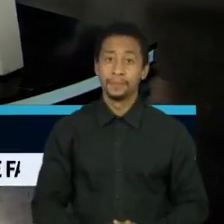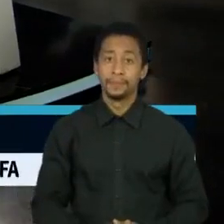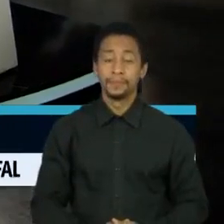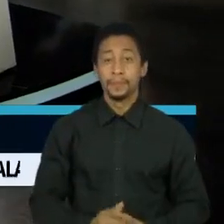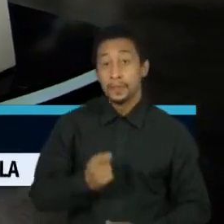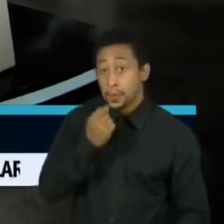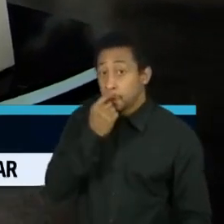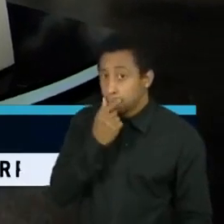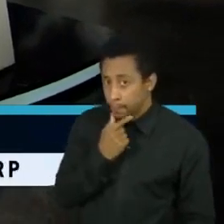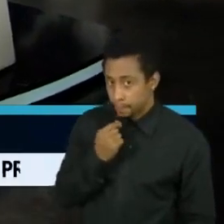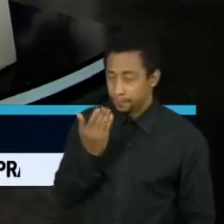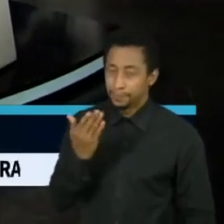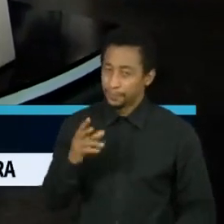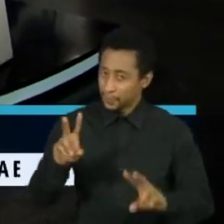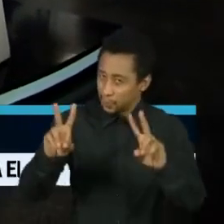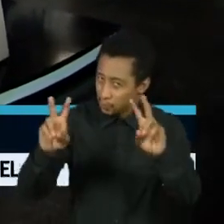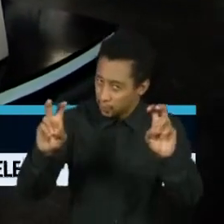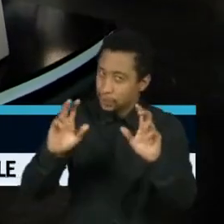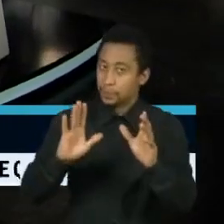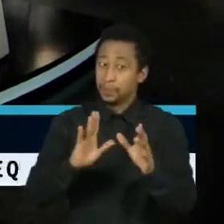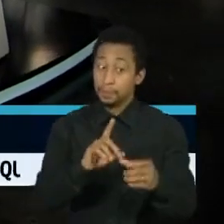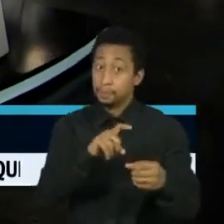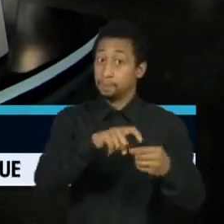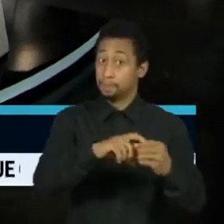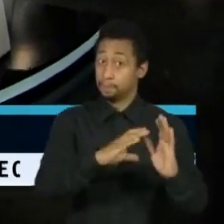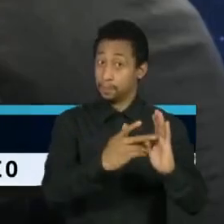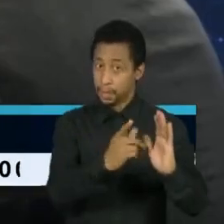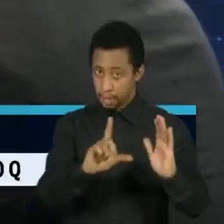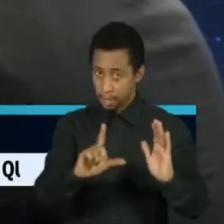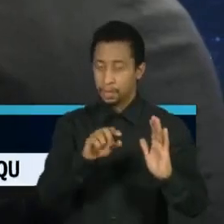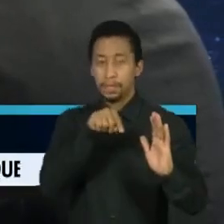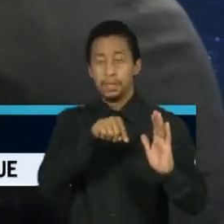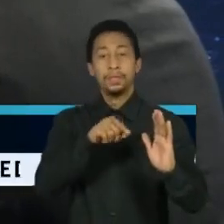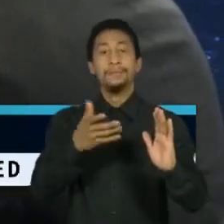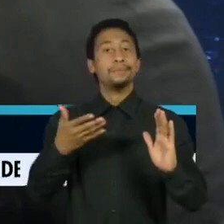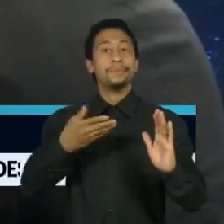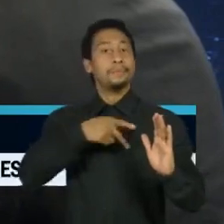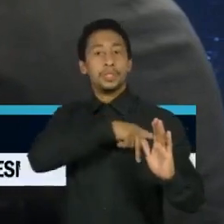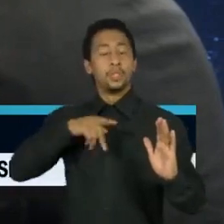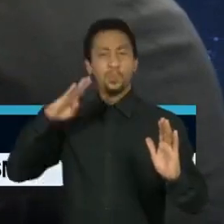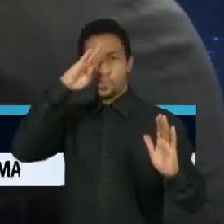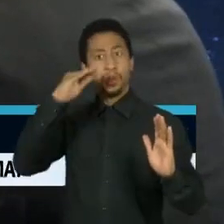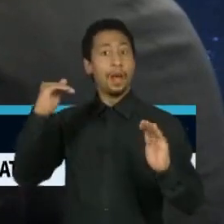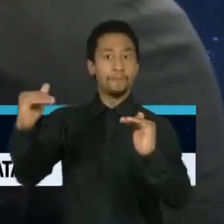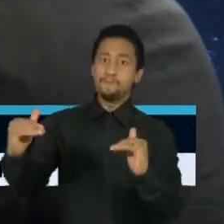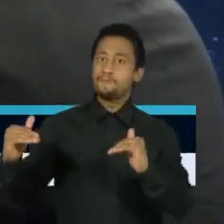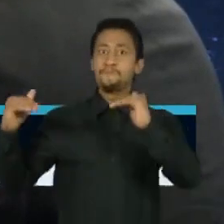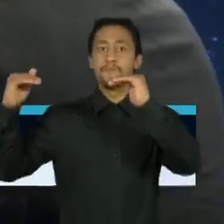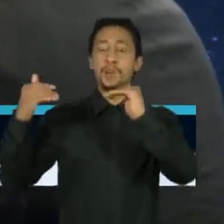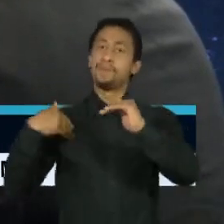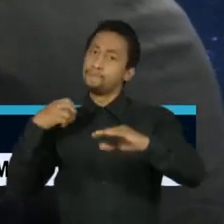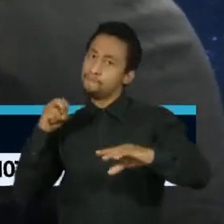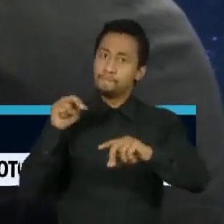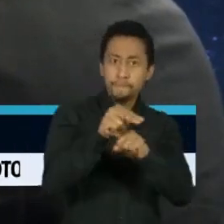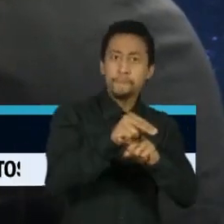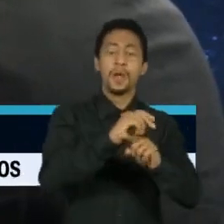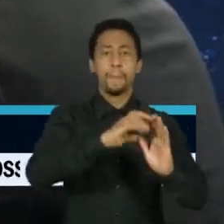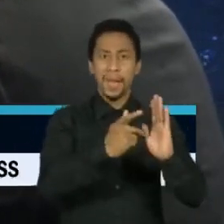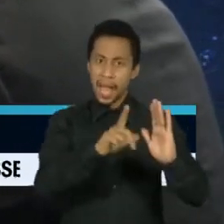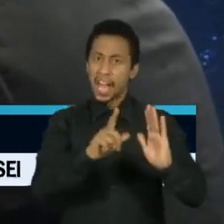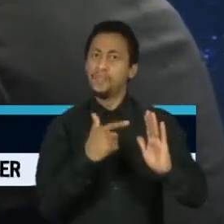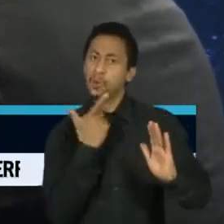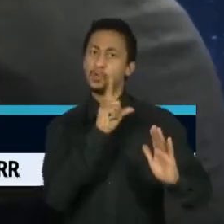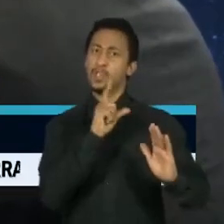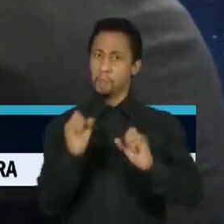Sakamoto, a decisão de casamento ou divórcio está ligada diretamente ao poder que o presidente Jair Bolsonaro vai conseguir dentro do PL. O que está